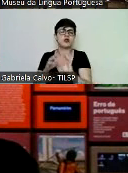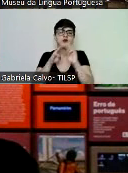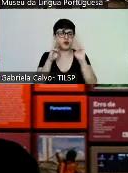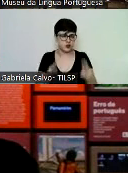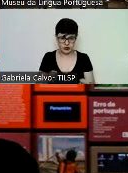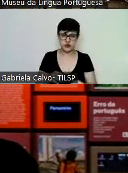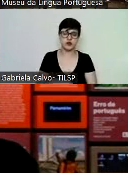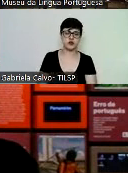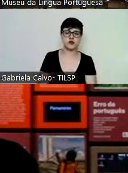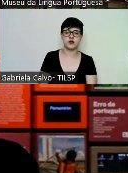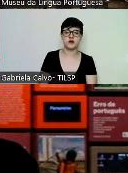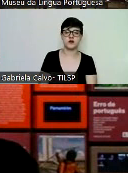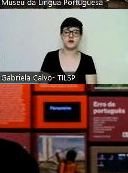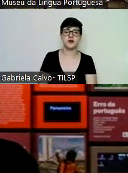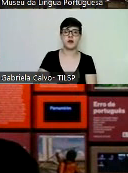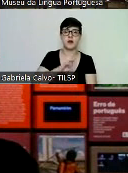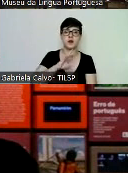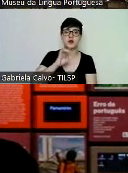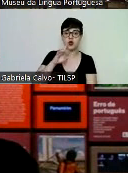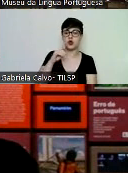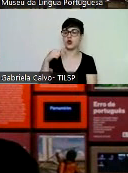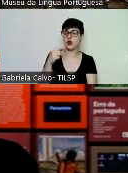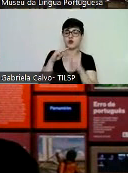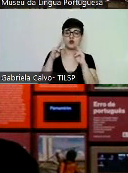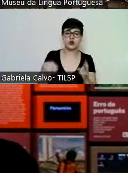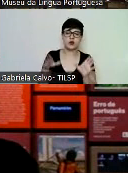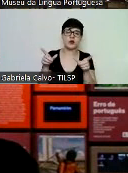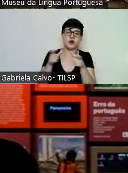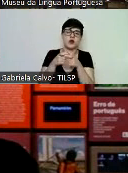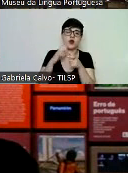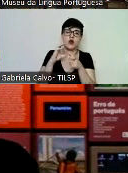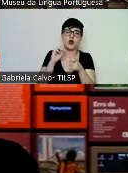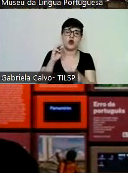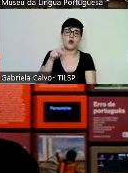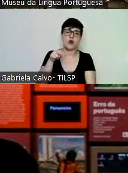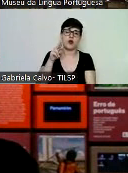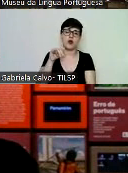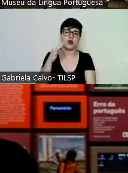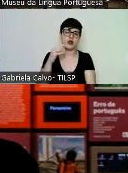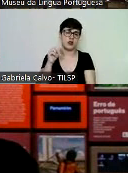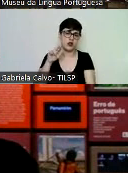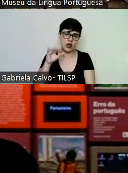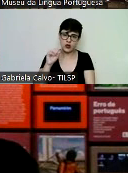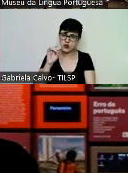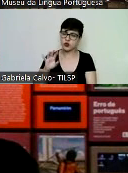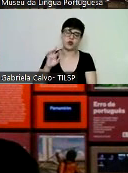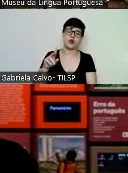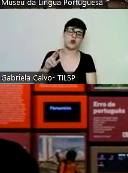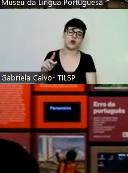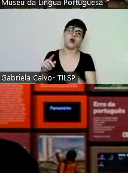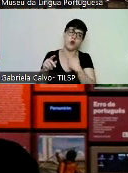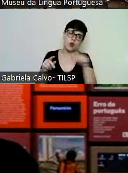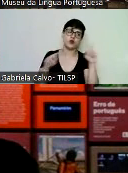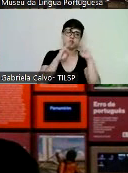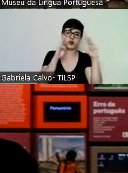em grandes instituições não só em nos seus comunitários mas em grandes instituições então aqui até a Cecília leu né No começo